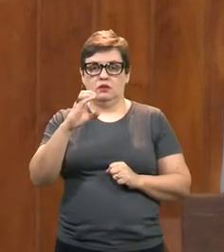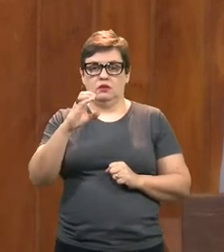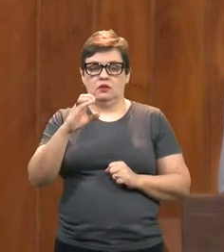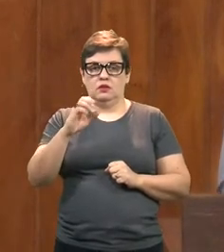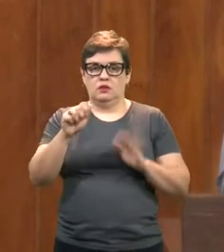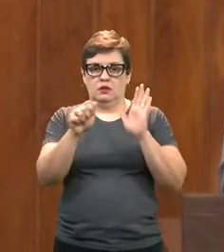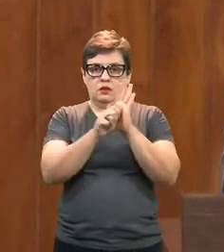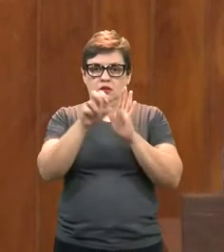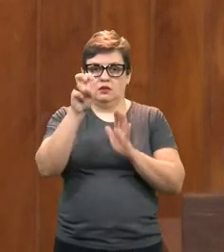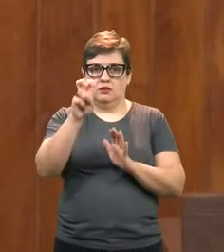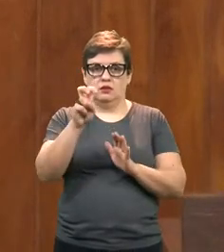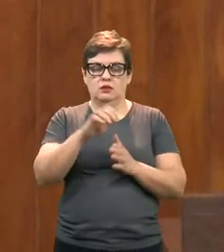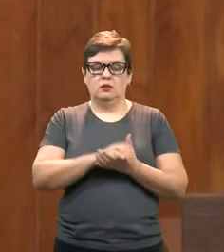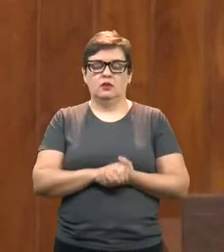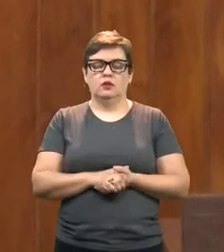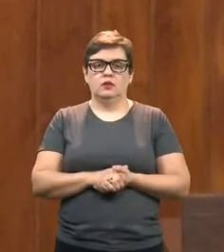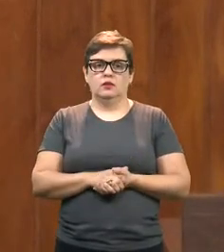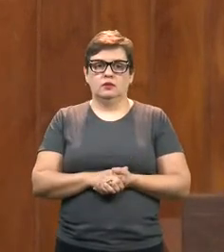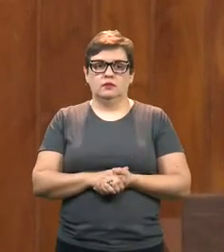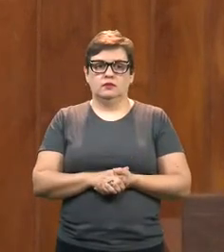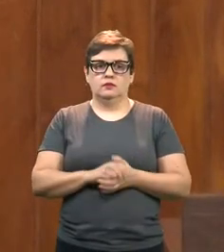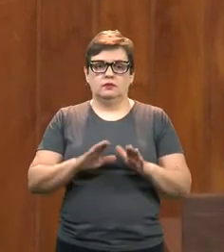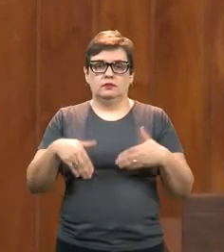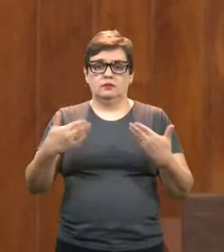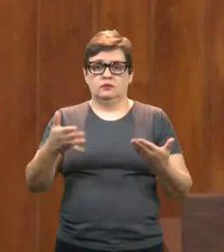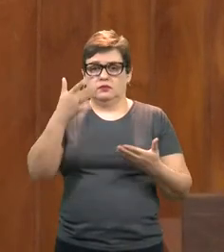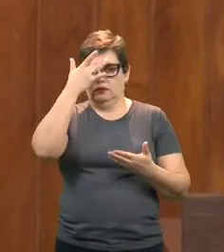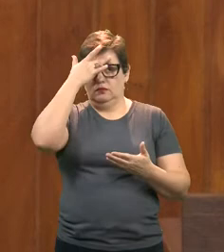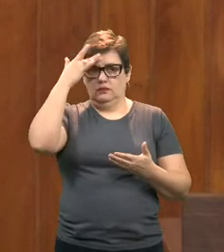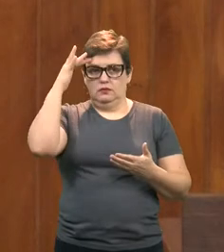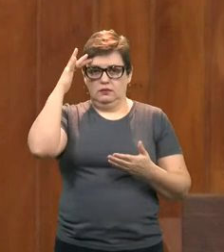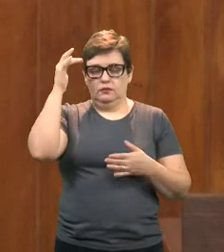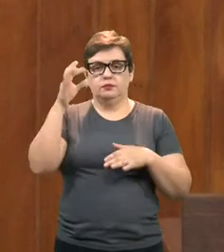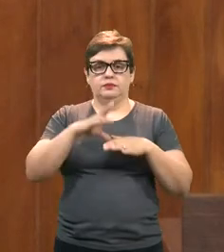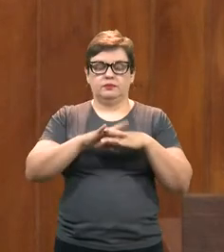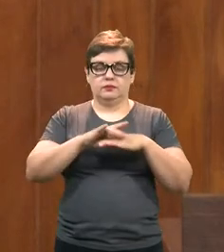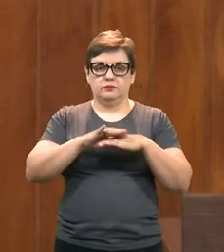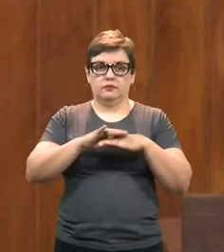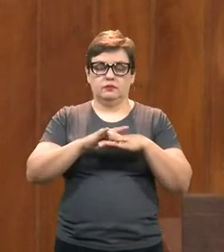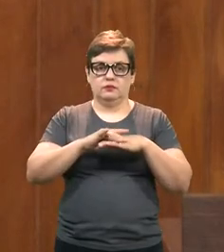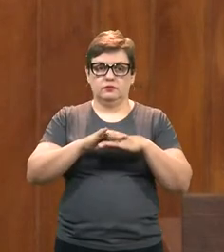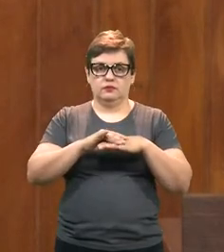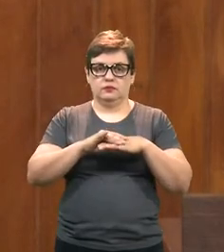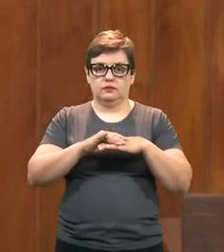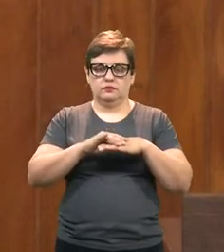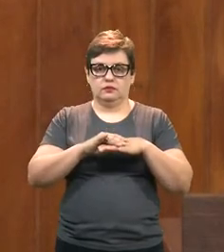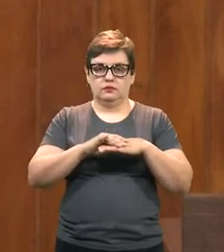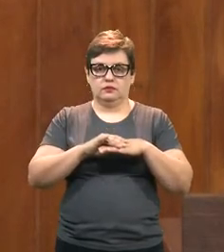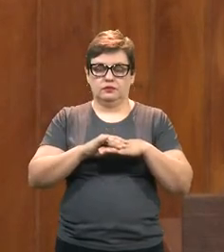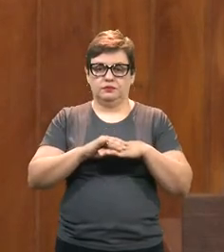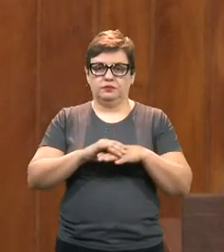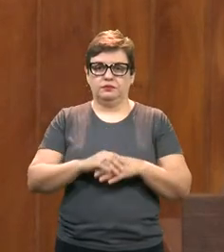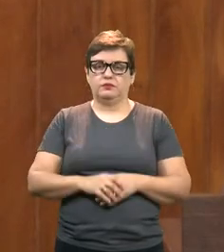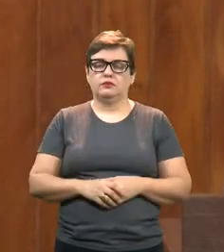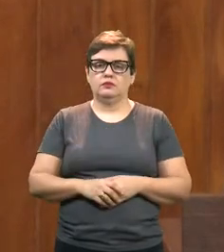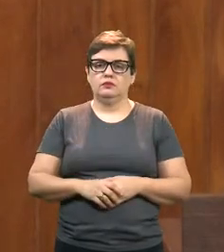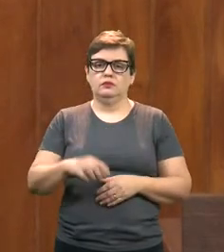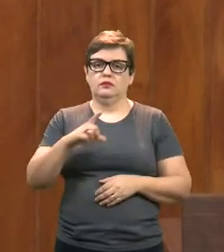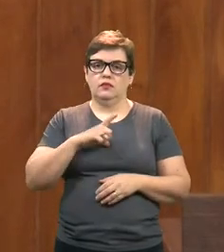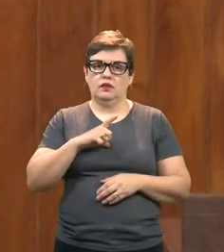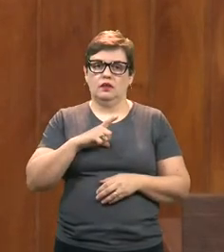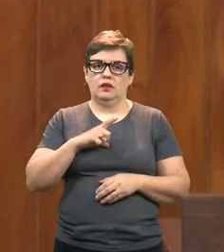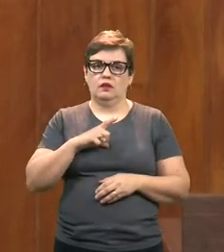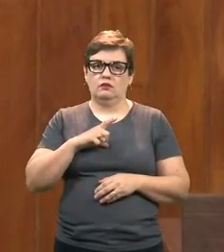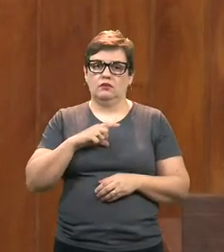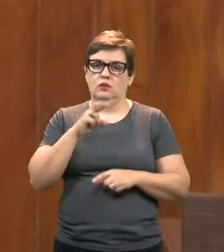consultar, a pacientes que a terapia tradicional protocolada